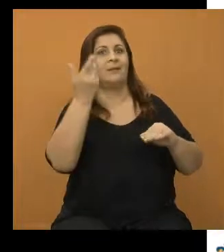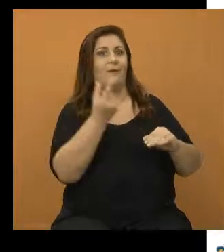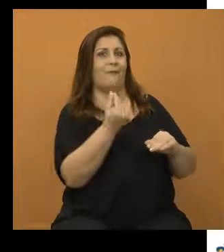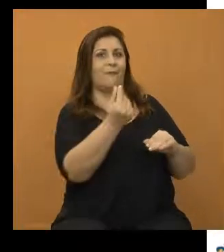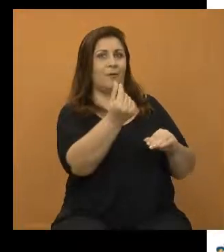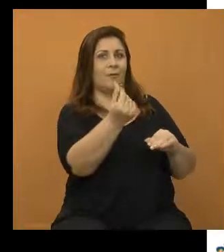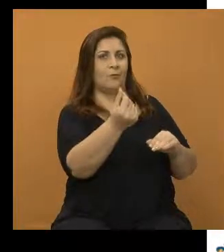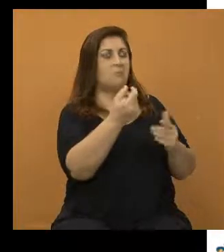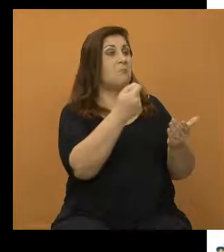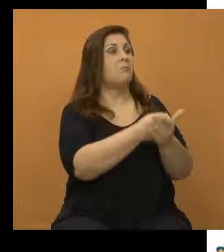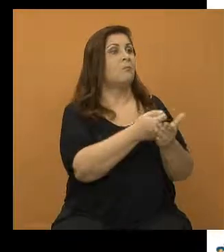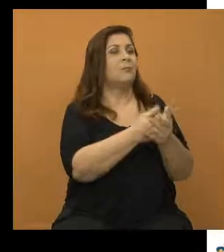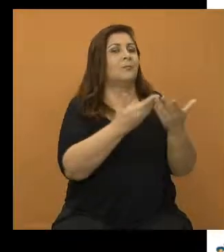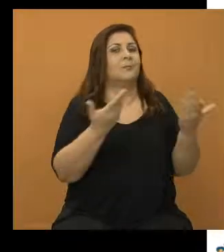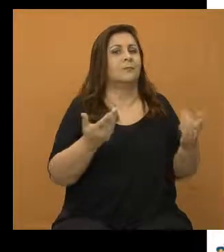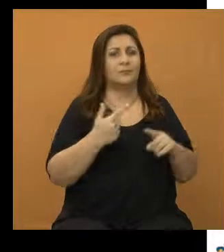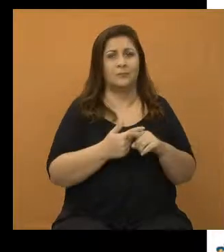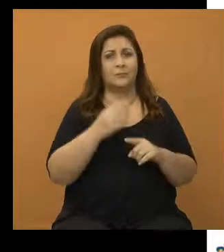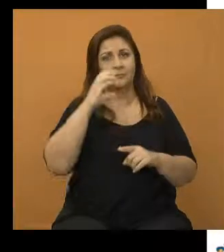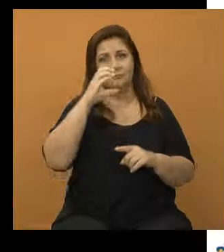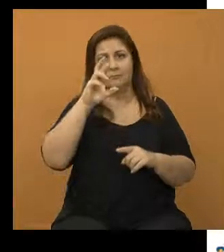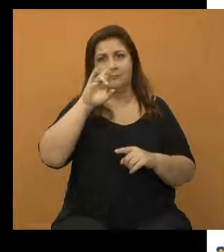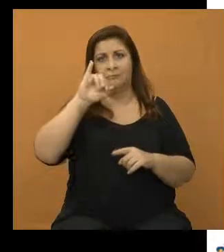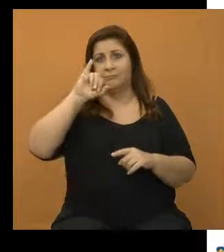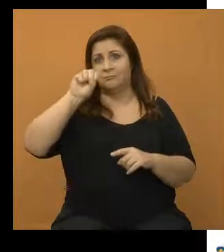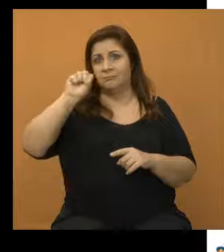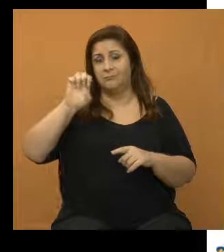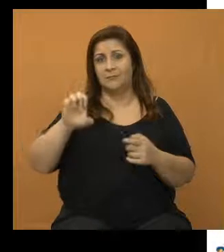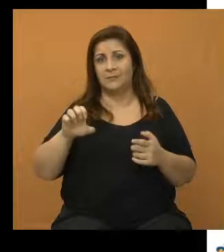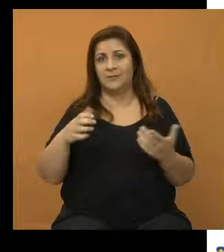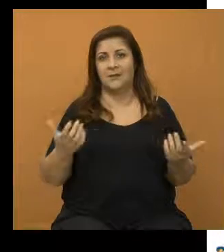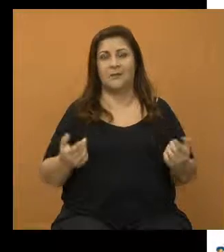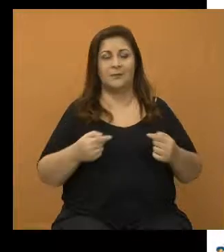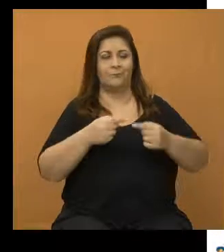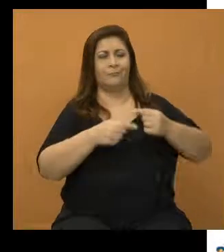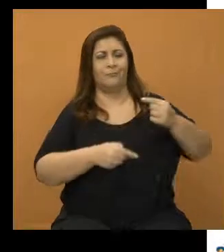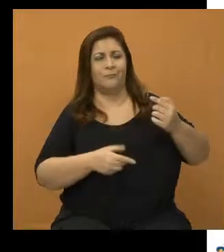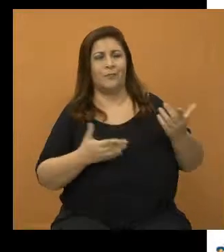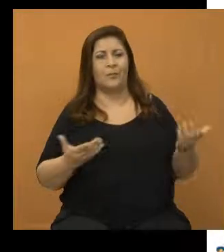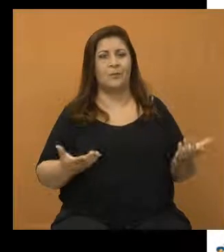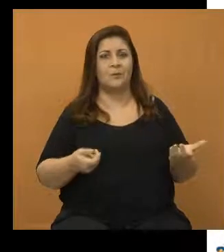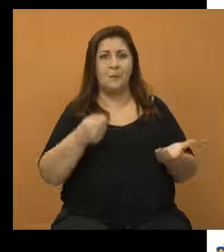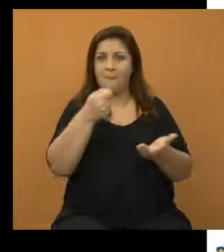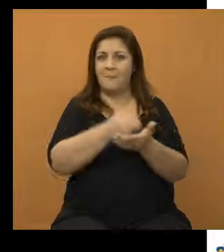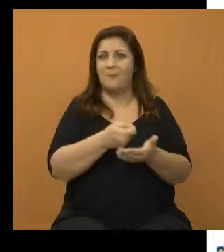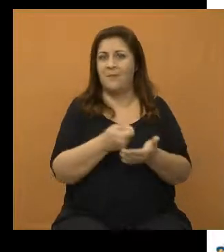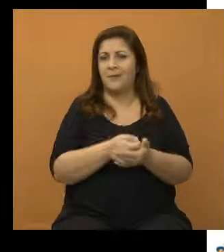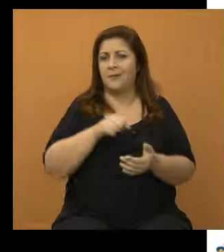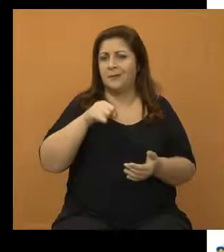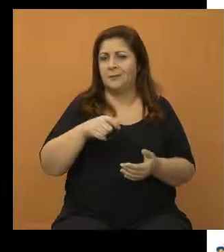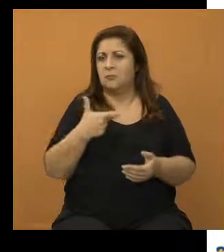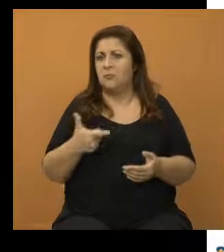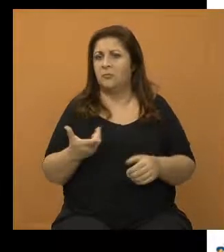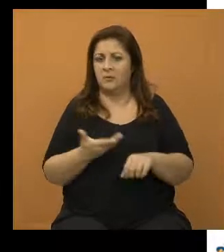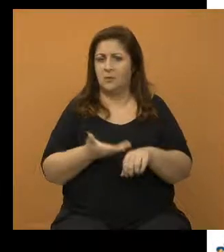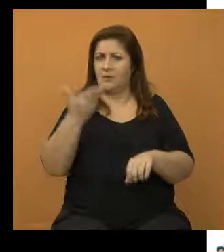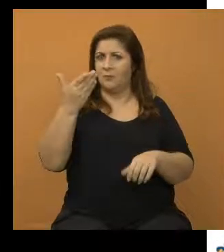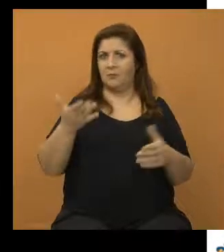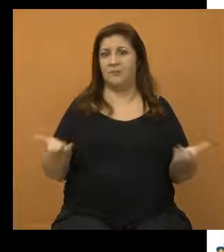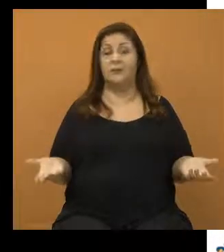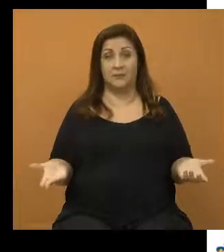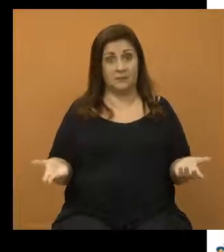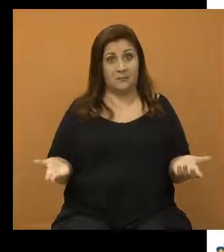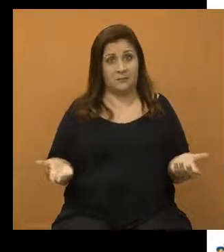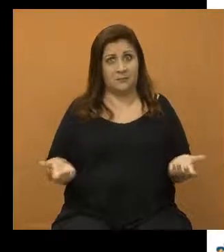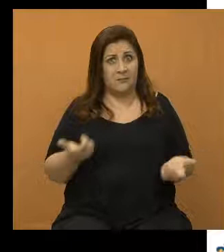né? Dada a crise, os imóveis não se valorizam, então não faz sentido você tributar, sendo que dar um aumento de tributo, sendo que